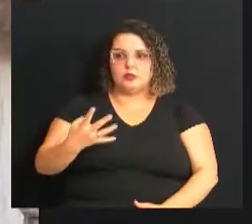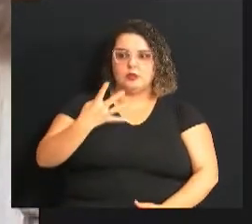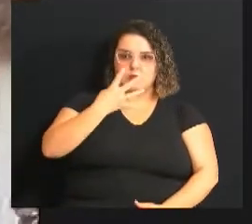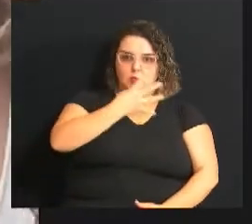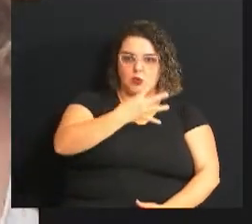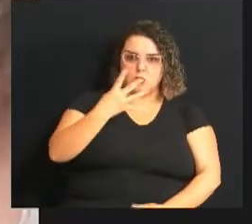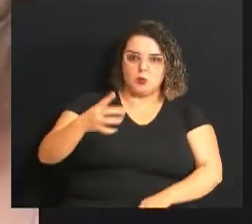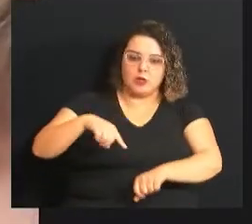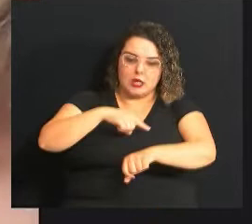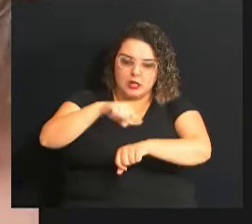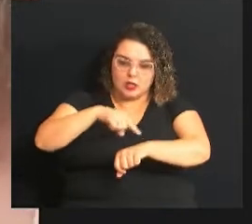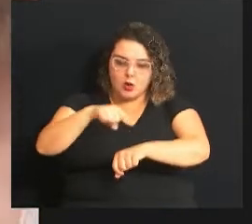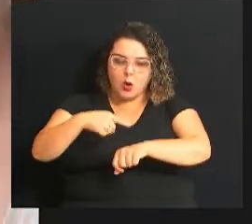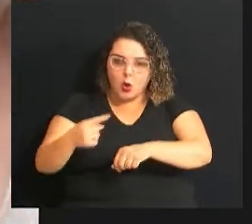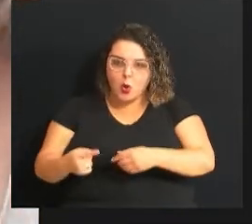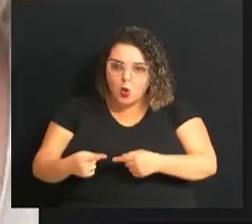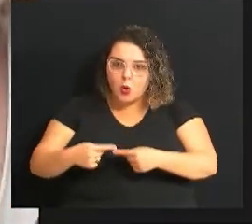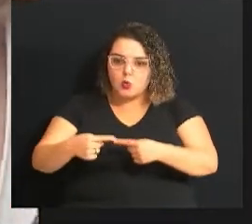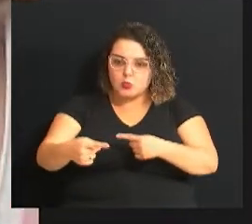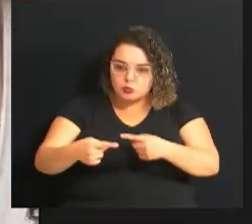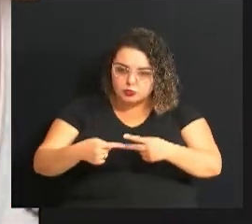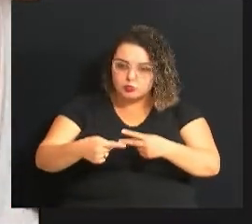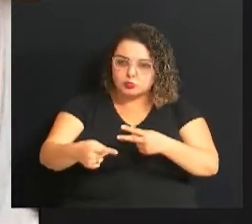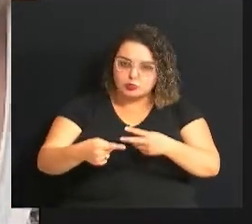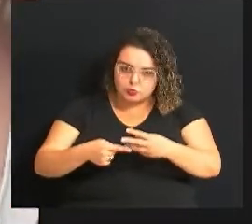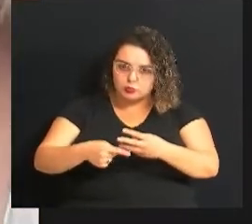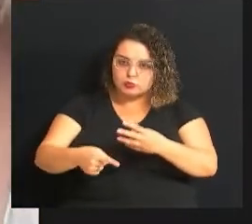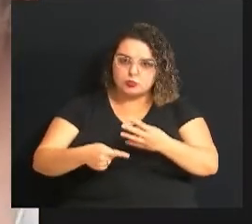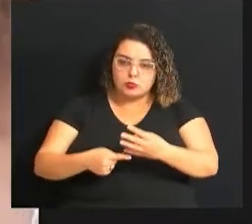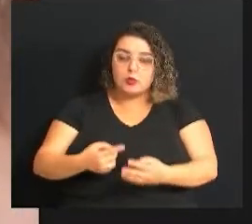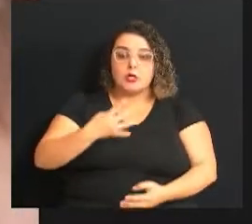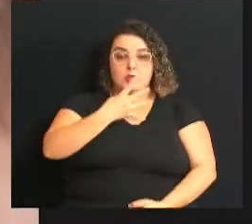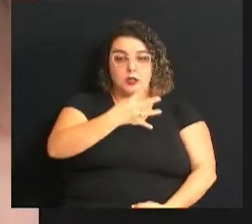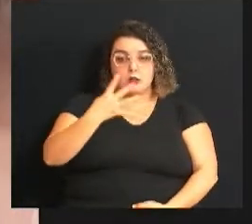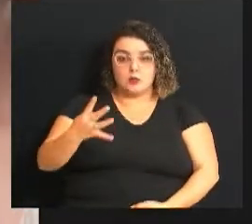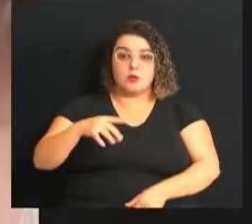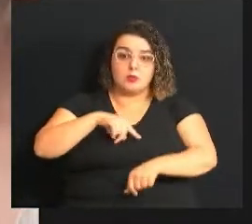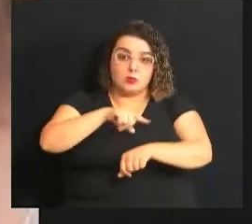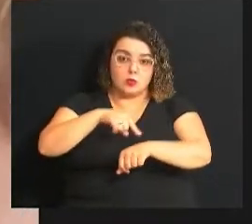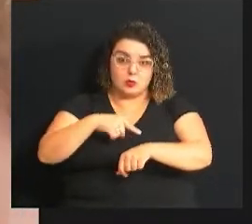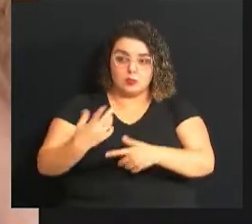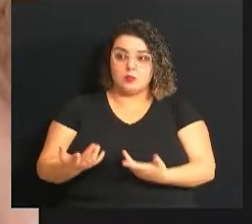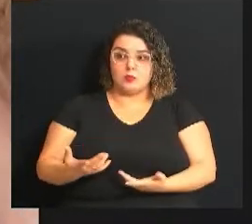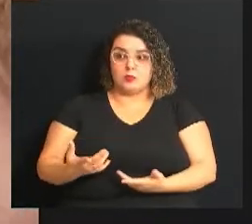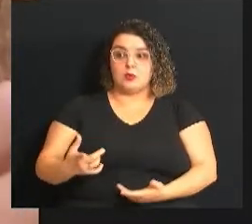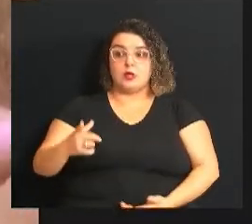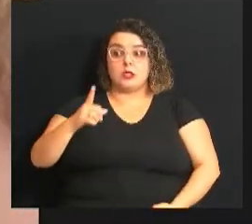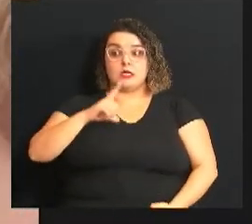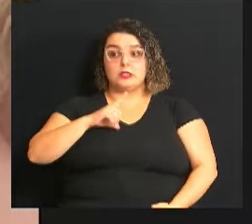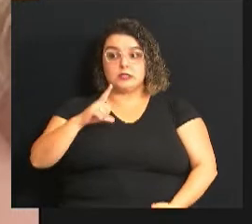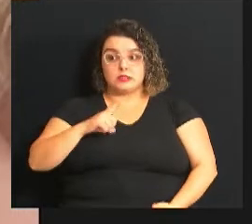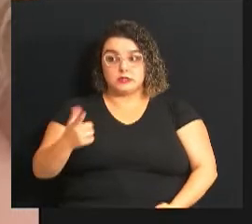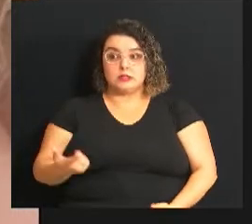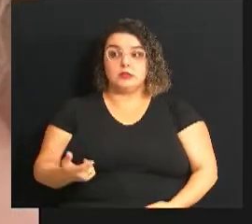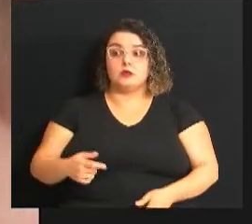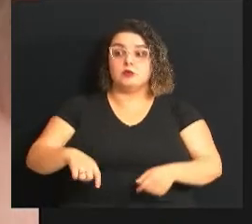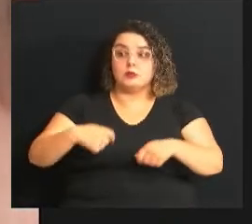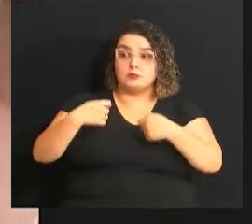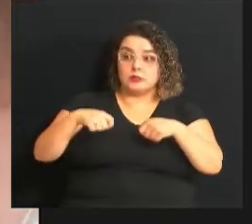horas semanais, e que, além dessas 44 horas semanais, havendo uma necessidade